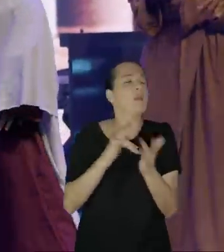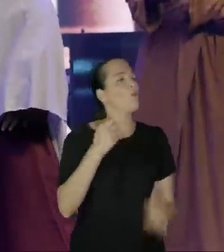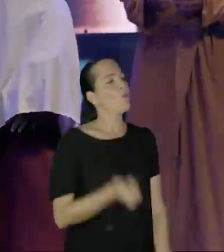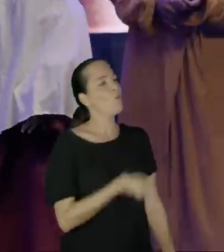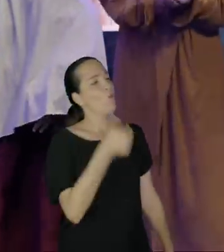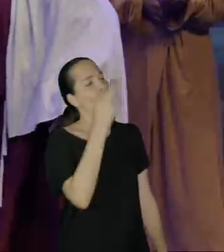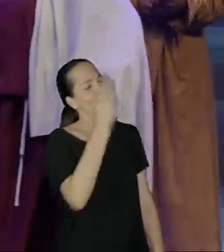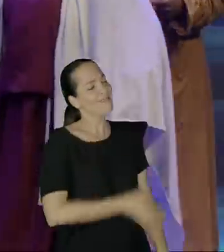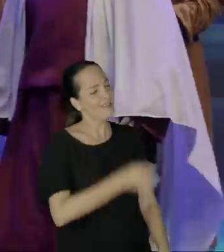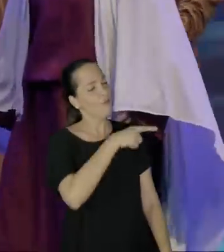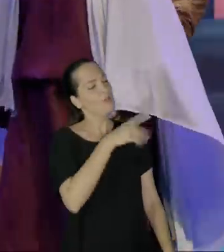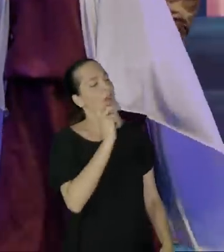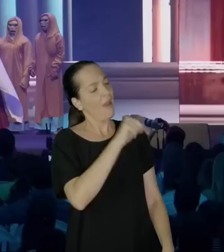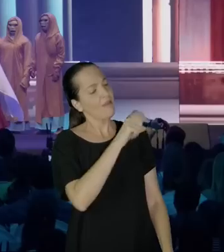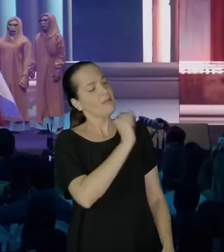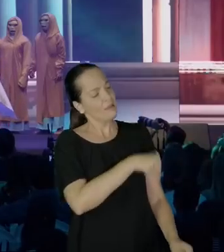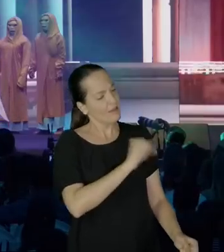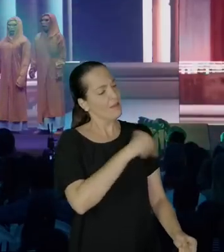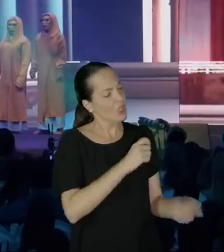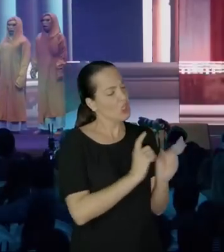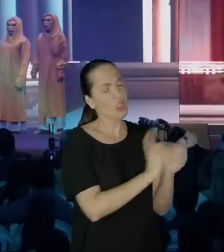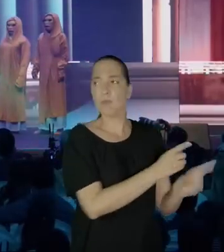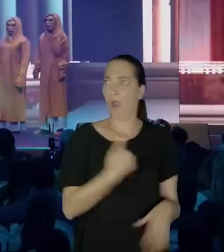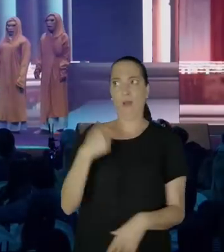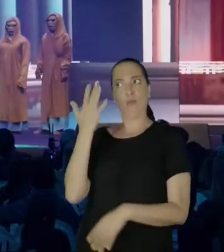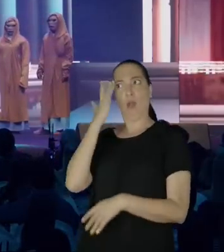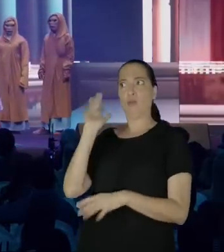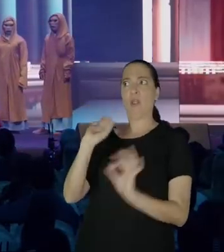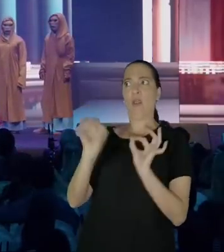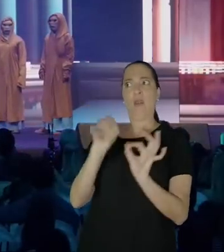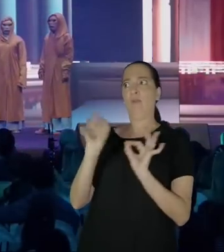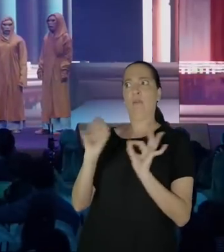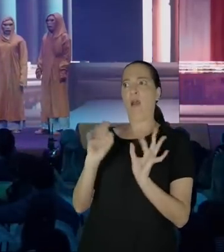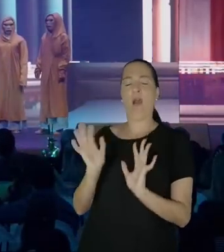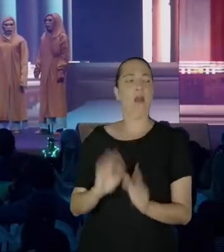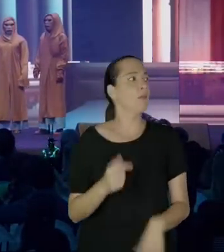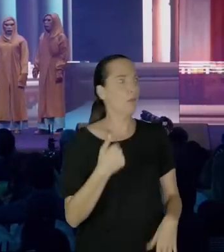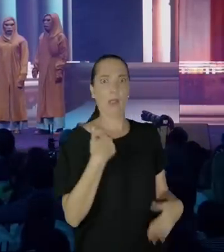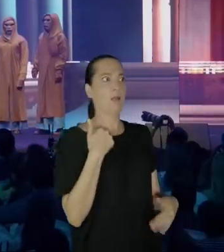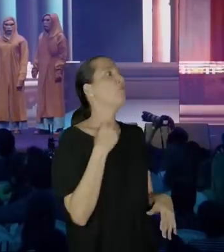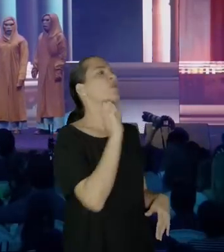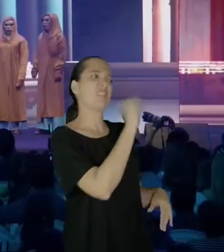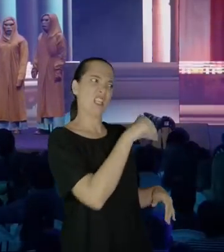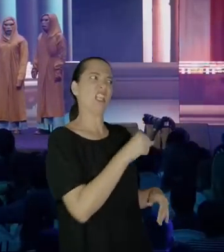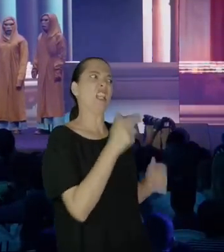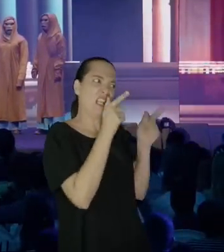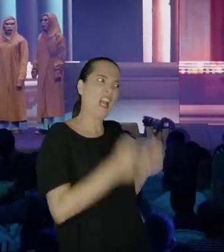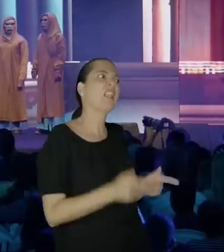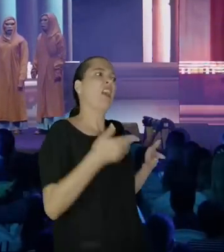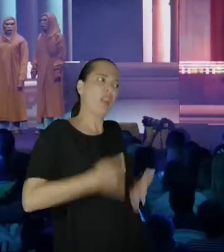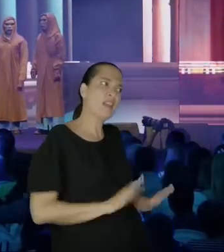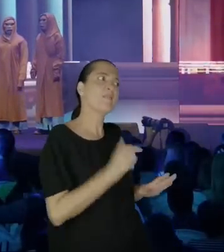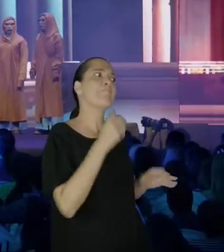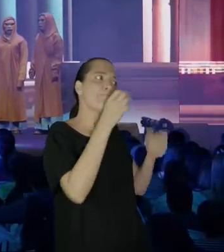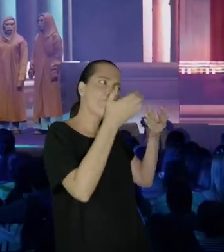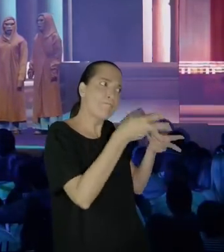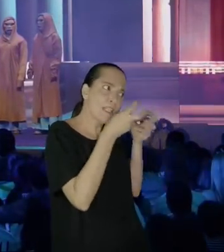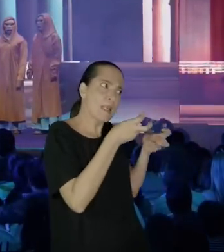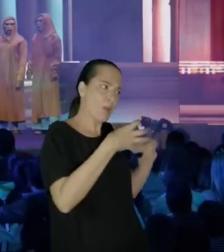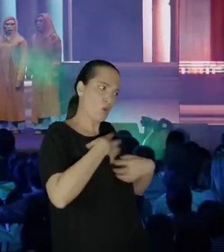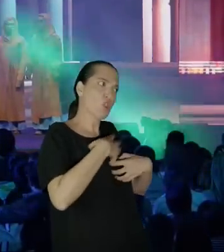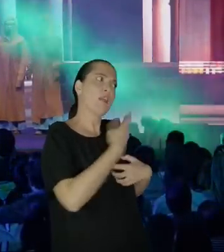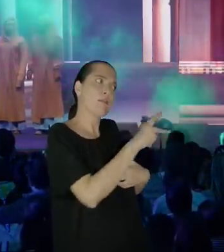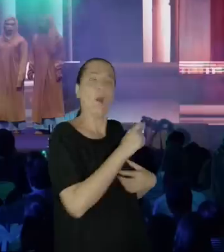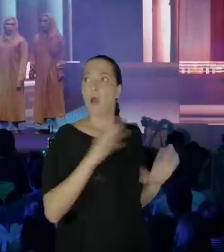um deles. Senhora, não sei sobre o que está falando. Você é galileu. Senhora, seu sotaque está denunciando isso. Nada